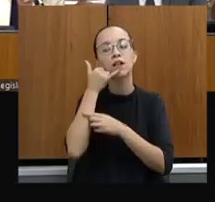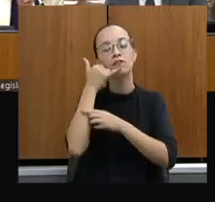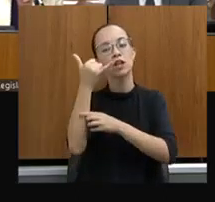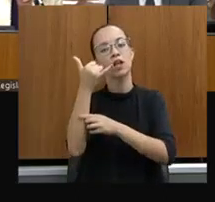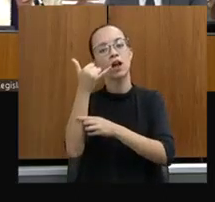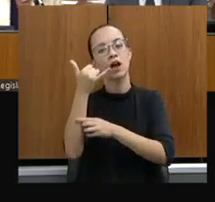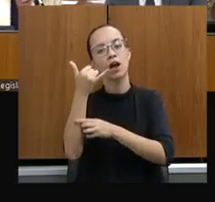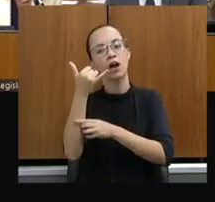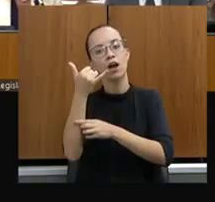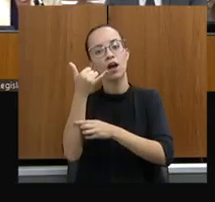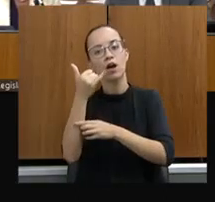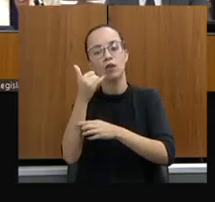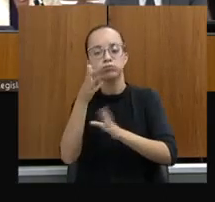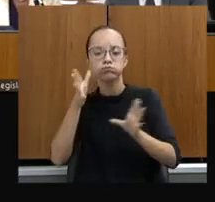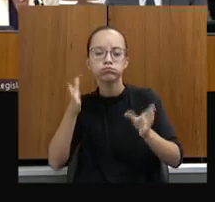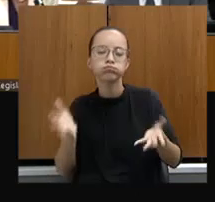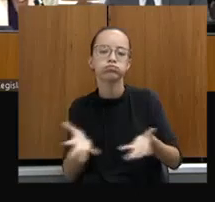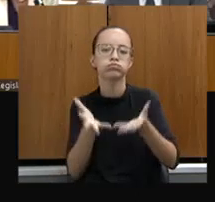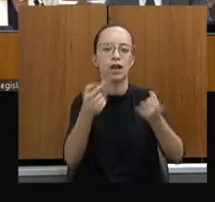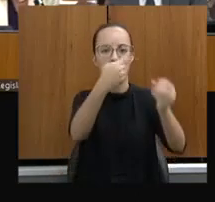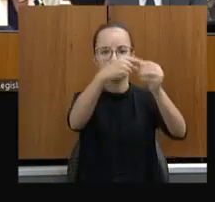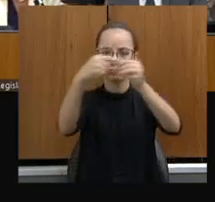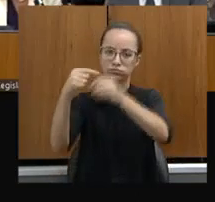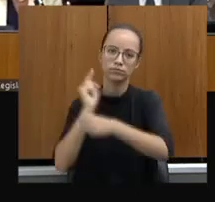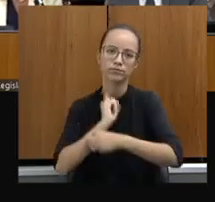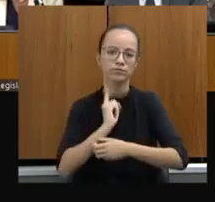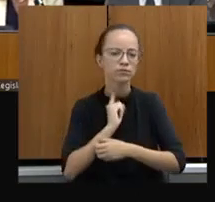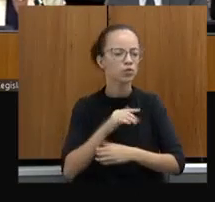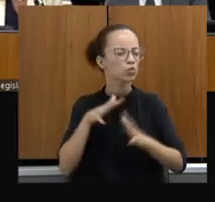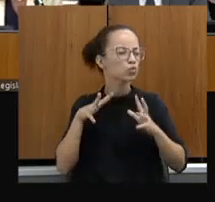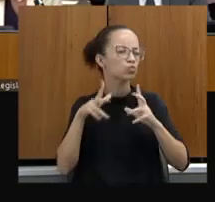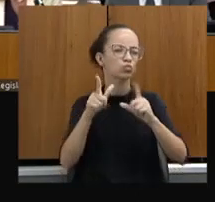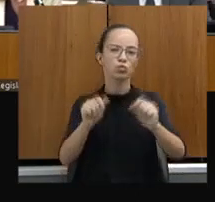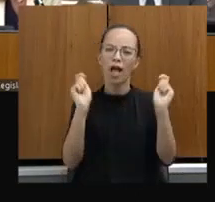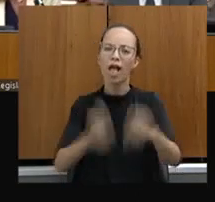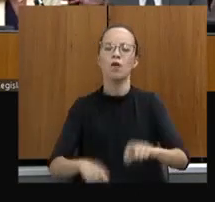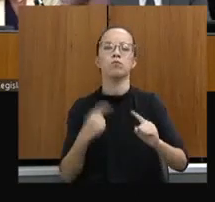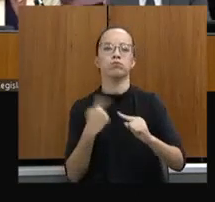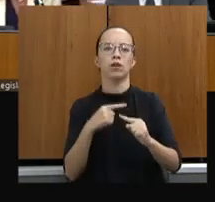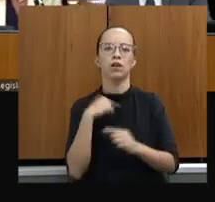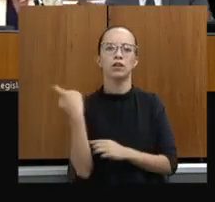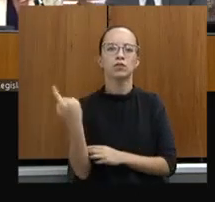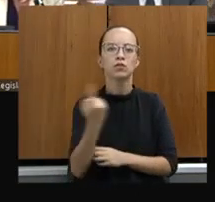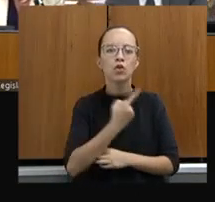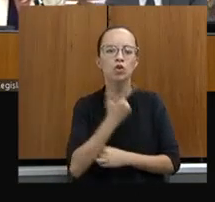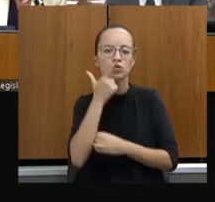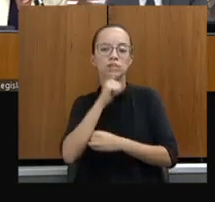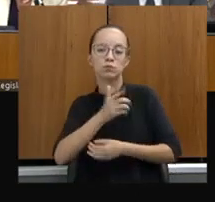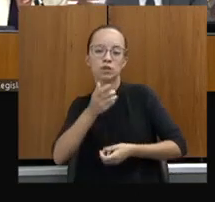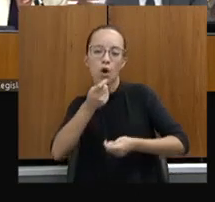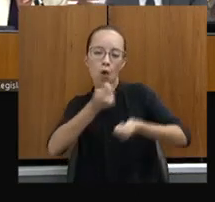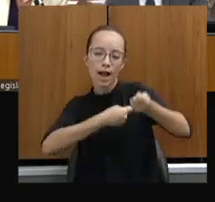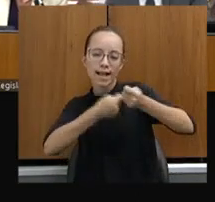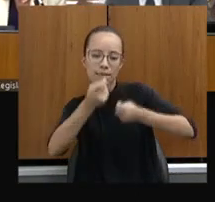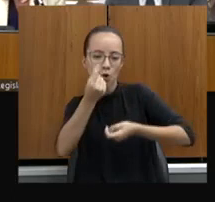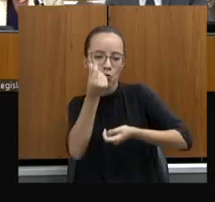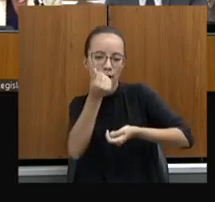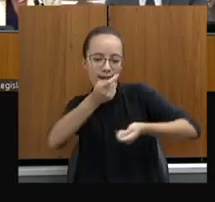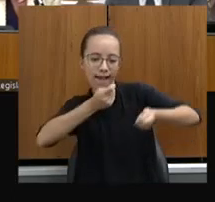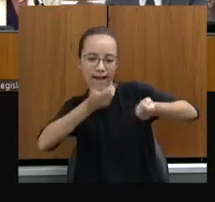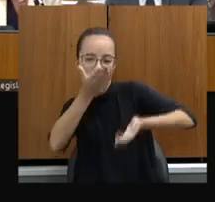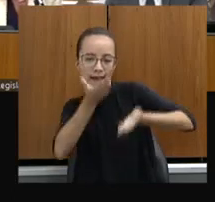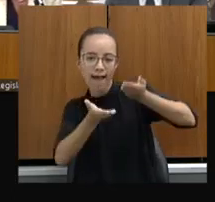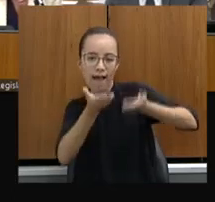celular e desenvolvimento a vários municípios mineiros e tudo isso só foi possível porque nós retomamos nosso equilíbrio fiscal que tamos os